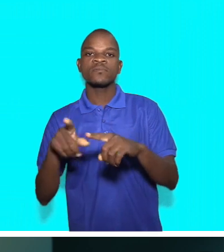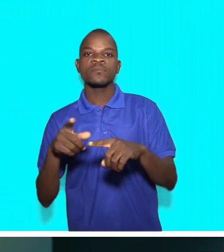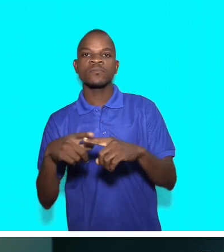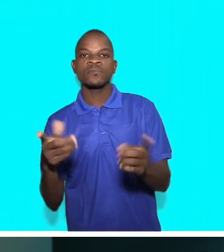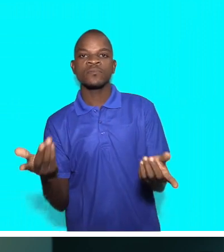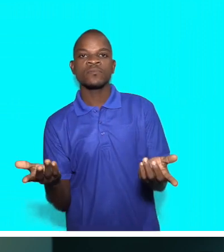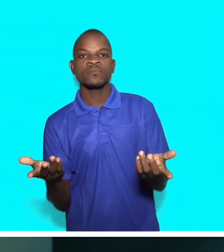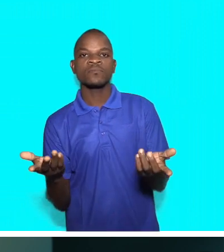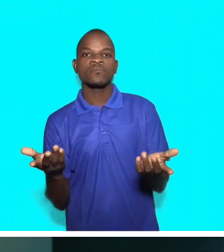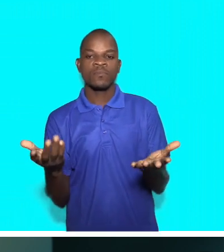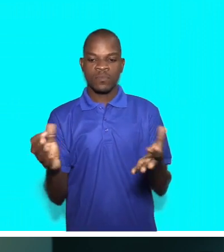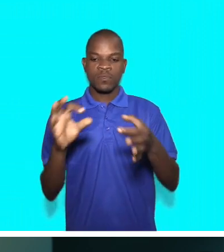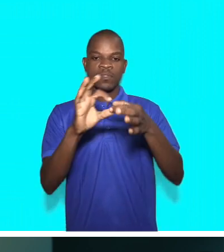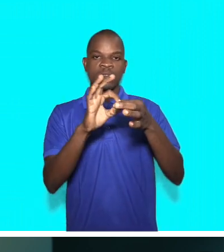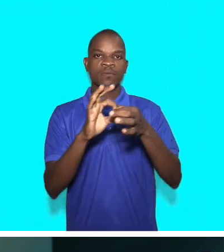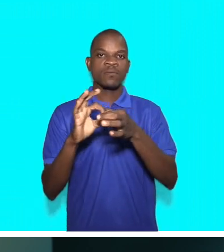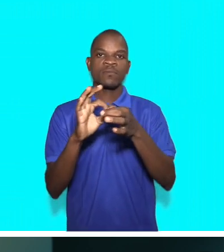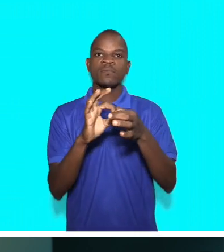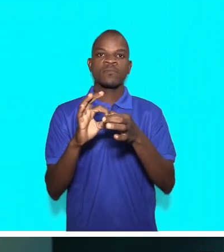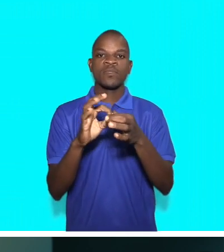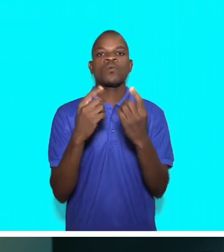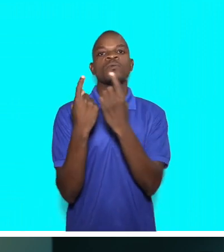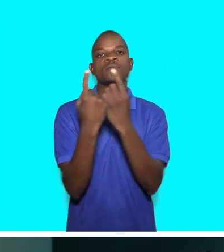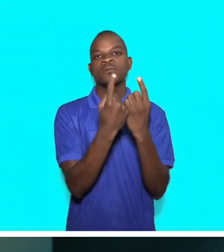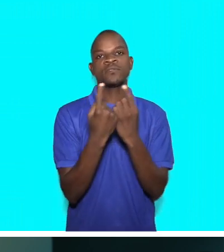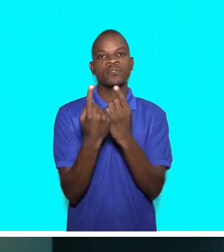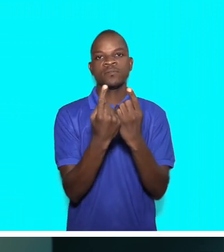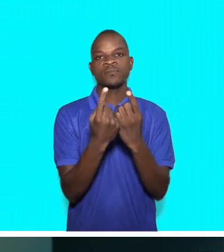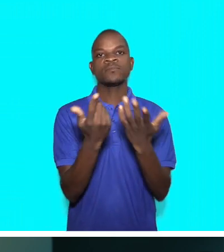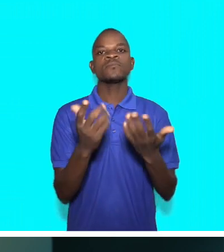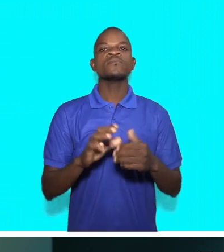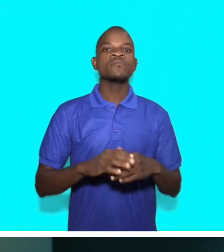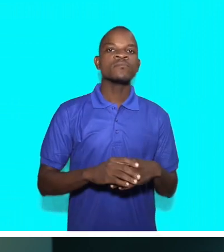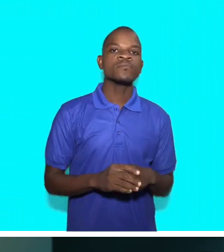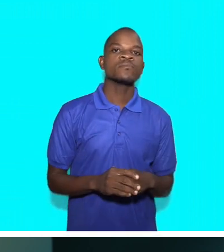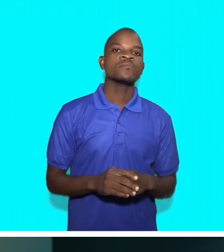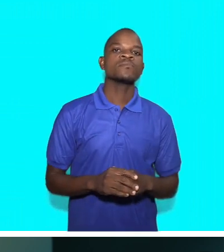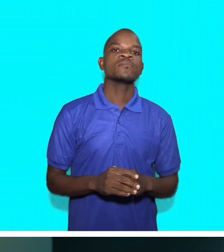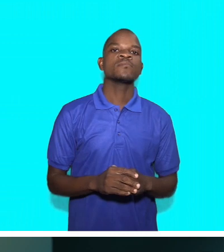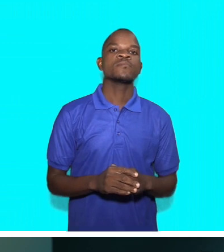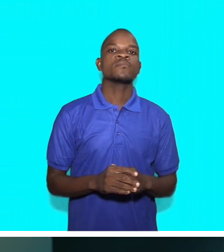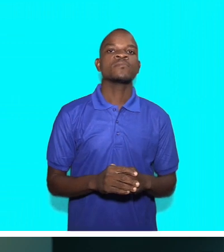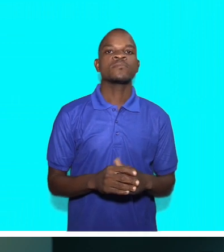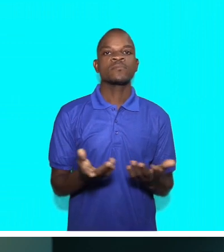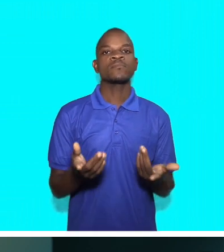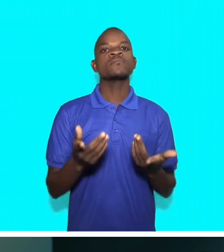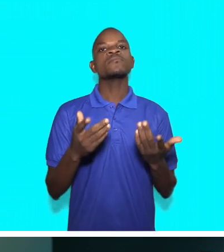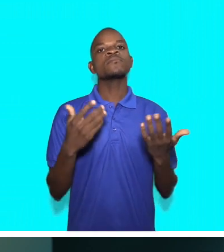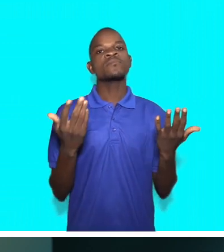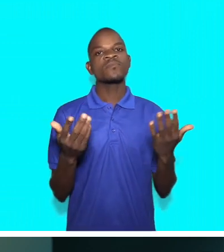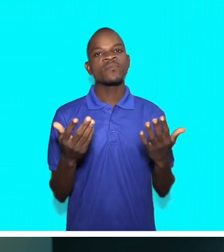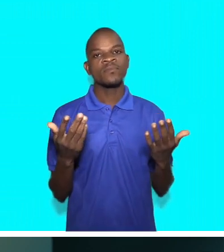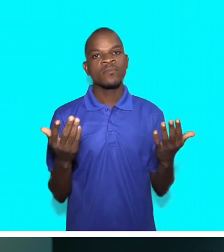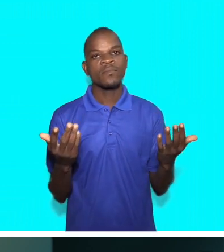comportar as restantes que constituem o sistema.